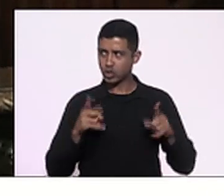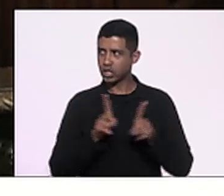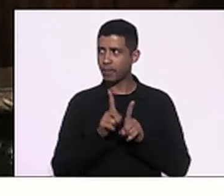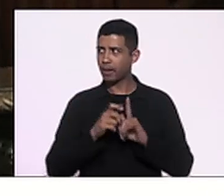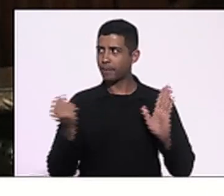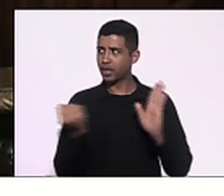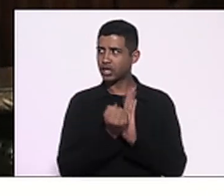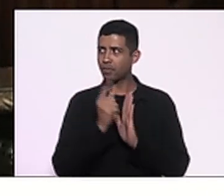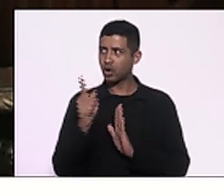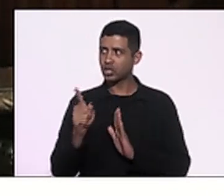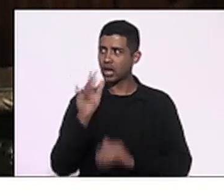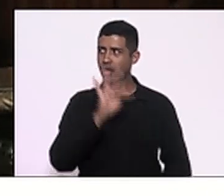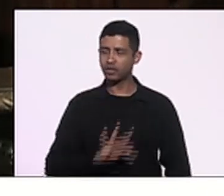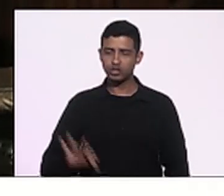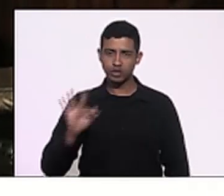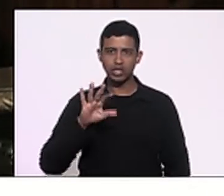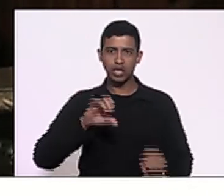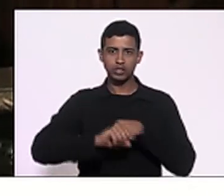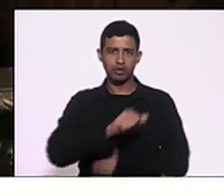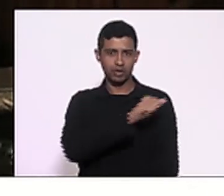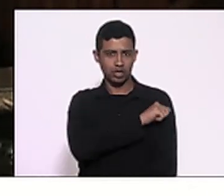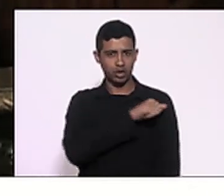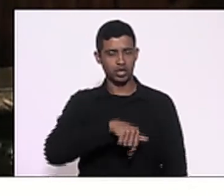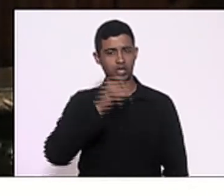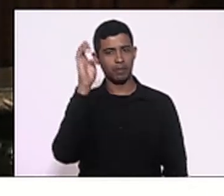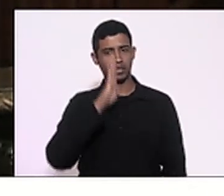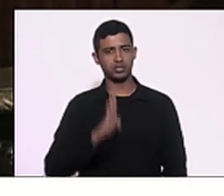saiba não tem relação partidária com ninguém. É um professor de carreira do Cefet-RJ. Era inclusive o vice-diretor na gestão passada. Tem